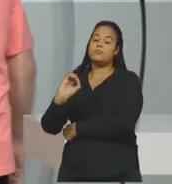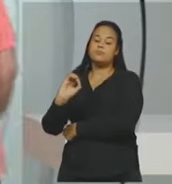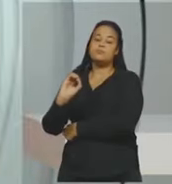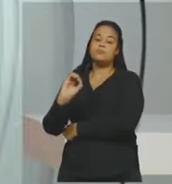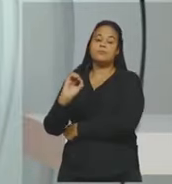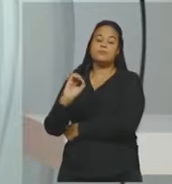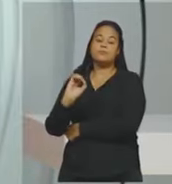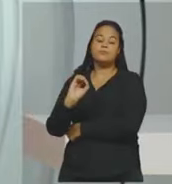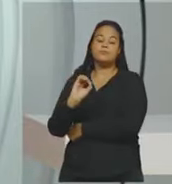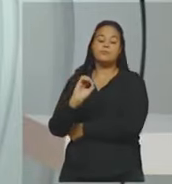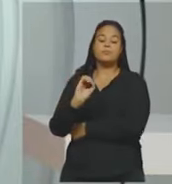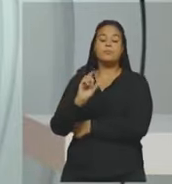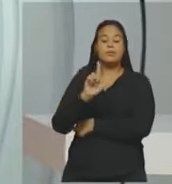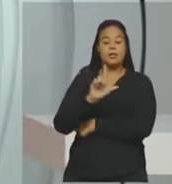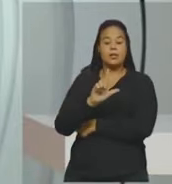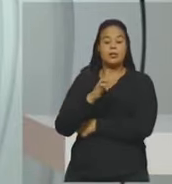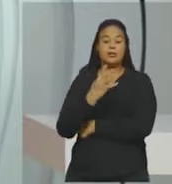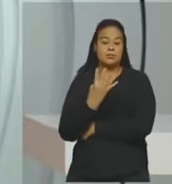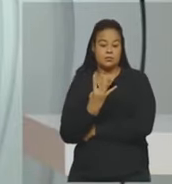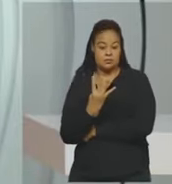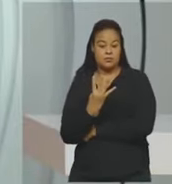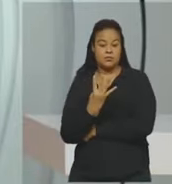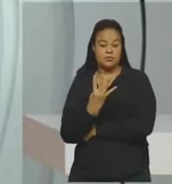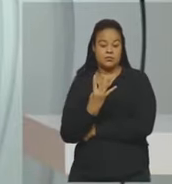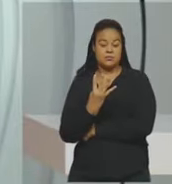E, finalmente, a lâmpada 4,